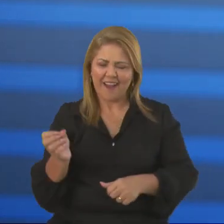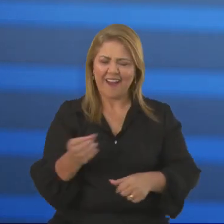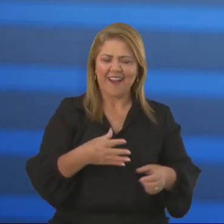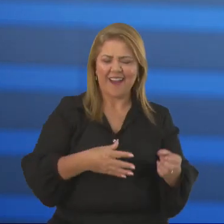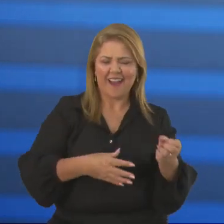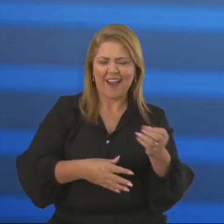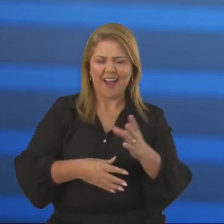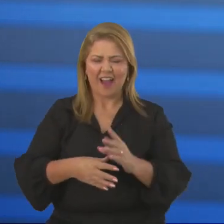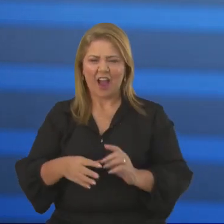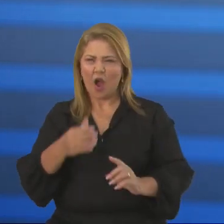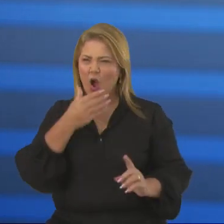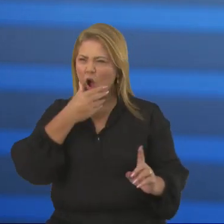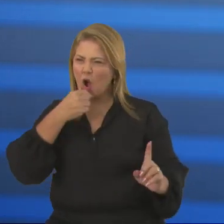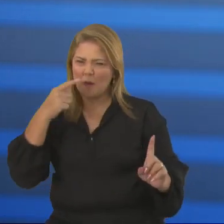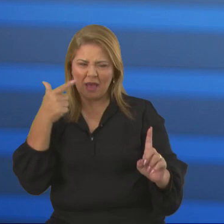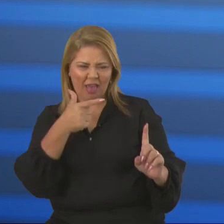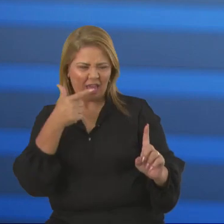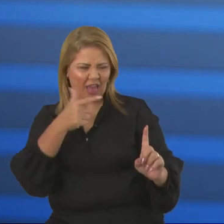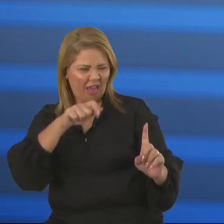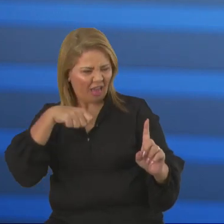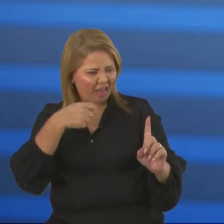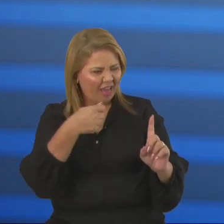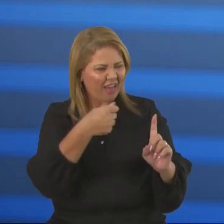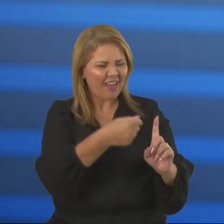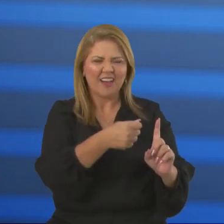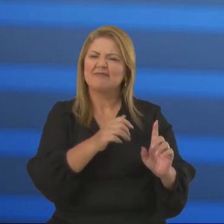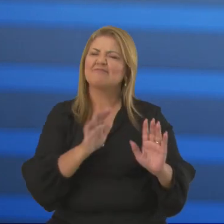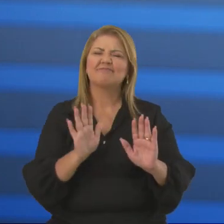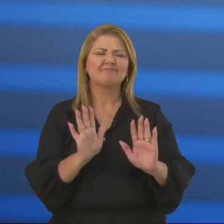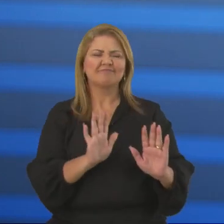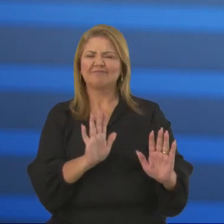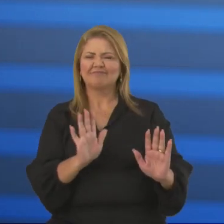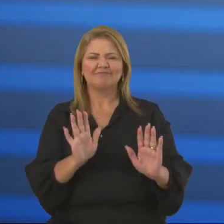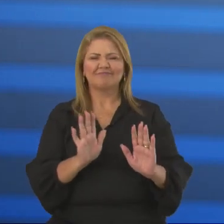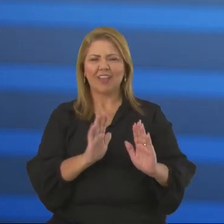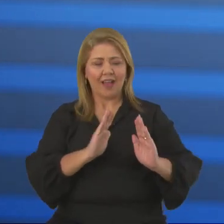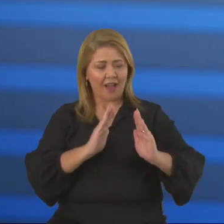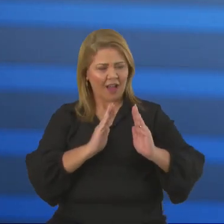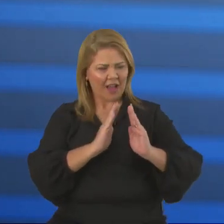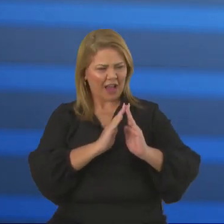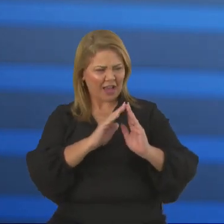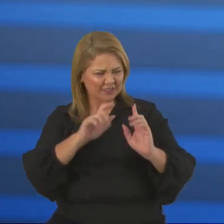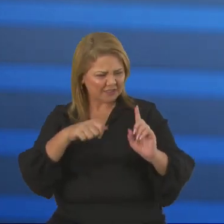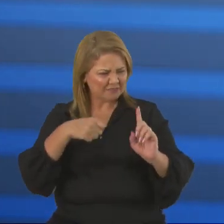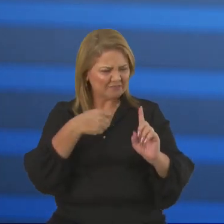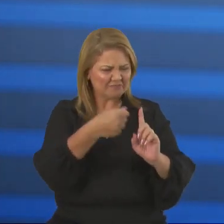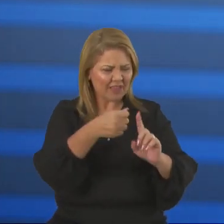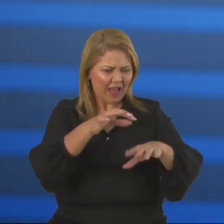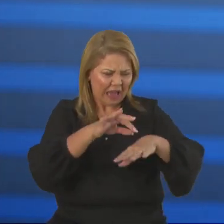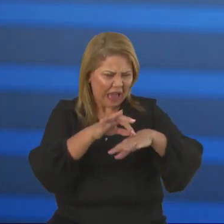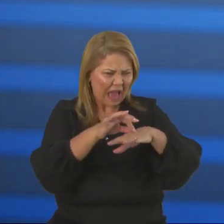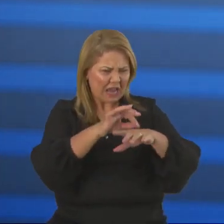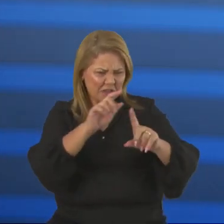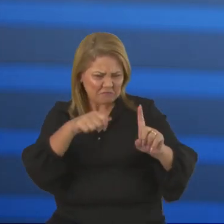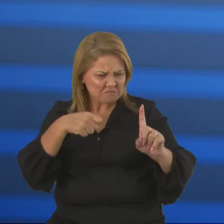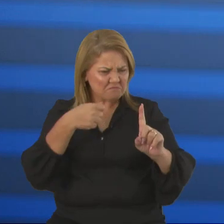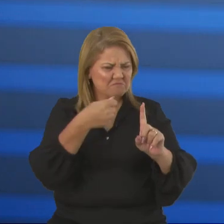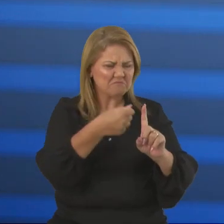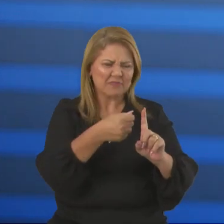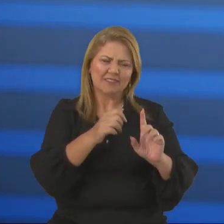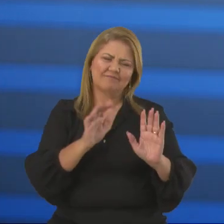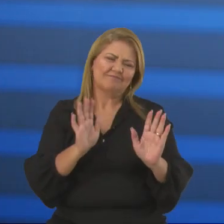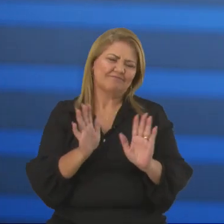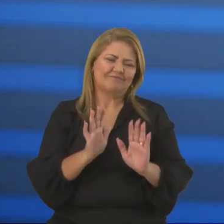homem não te define, sua casa não te define, sua carne não te